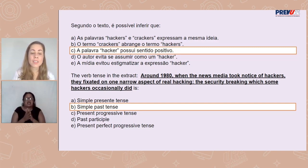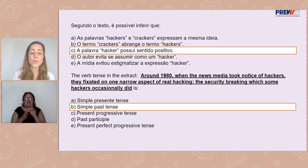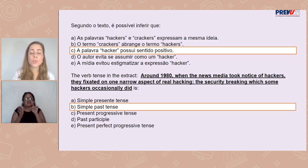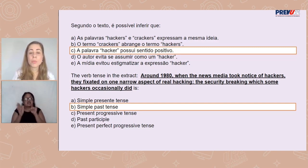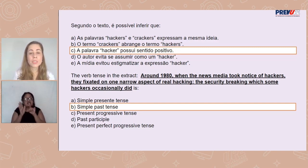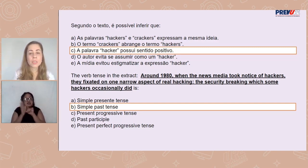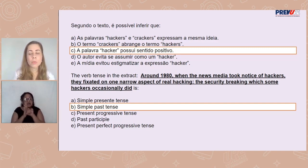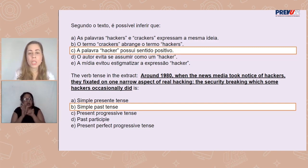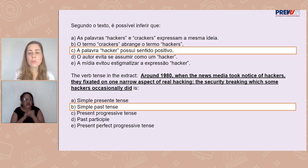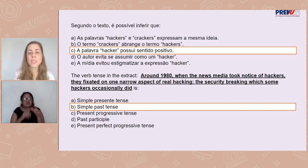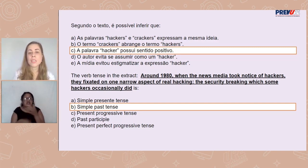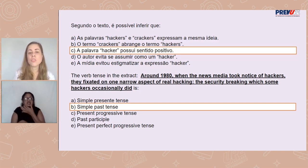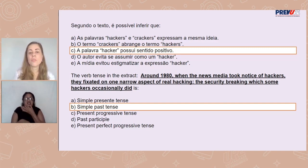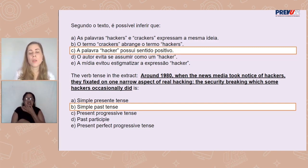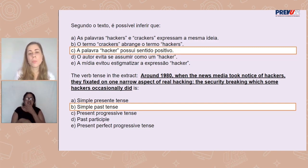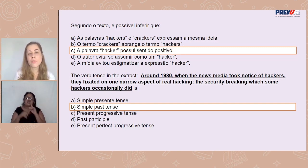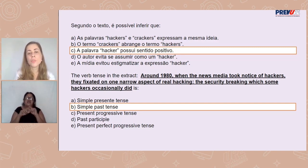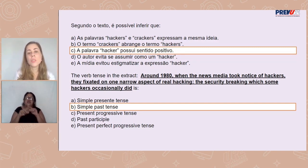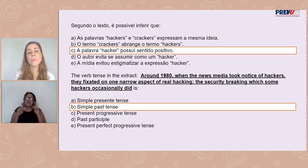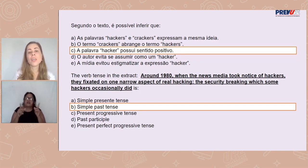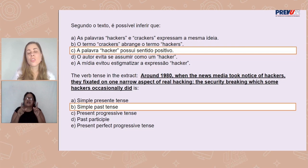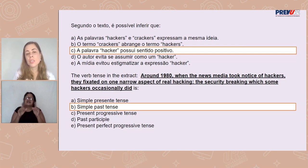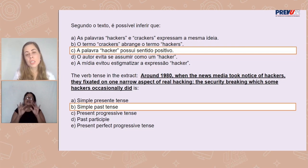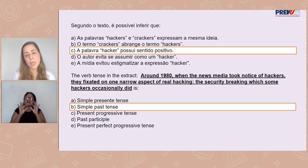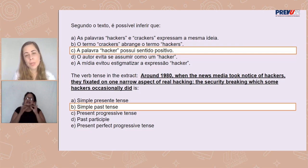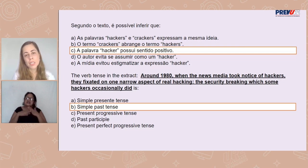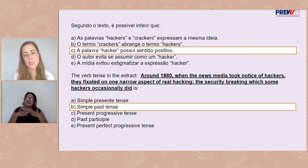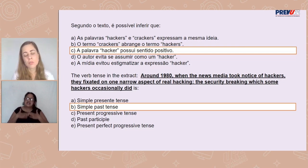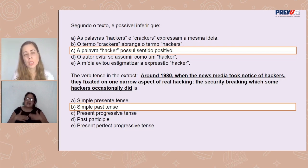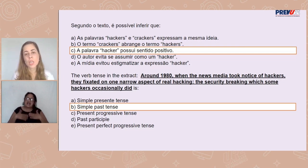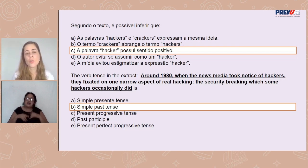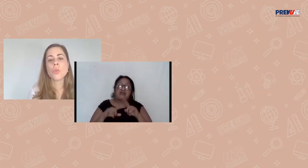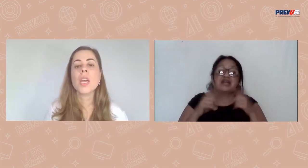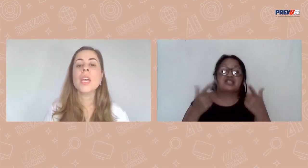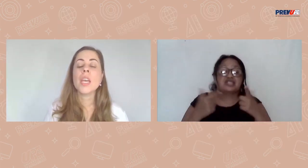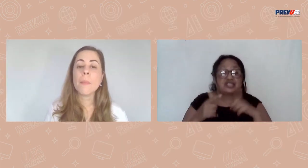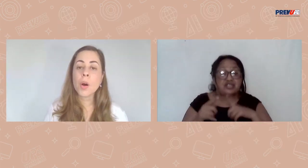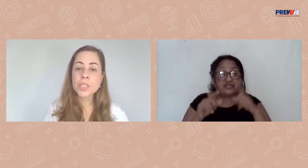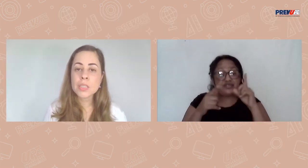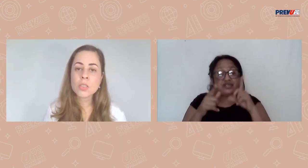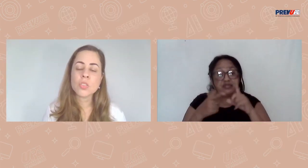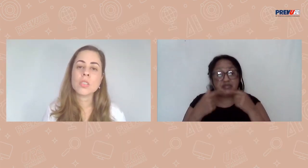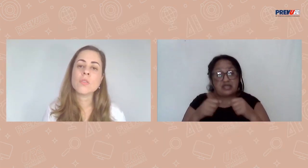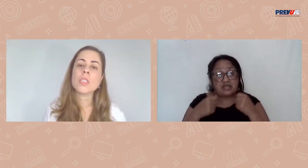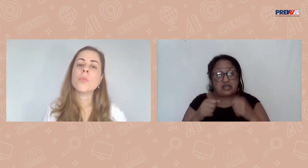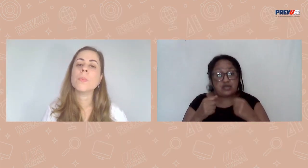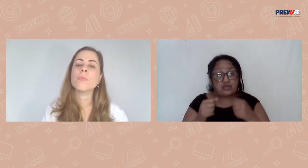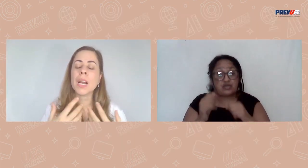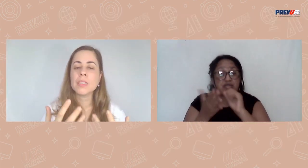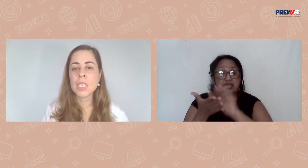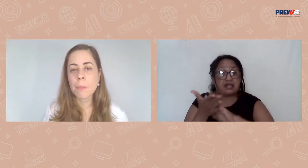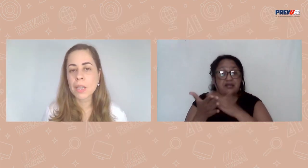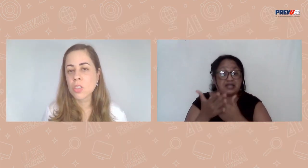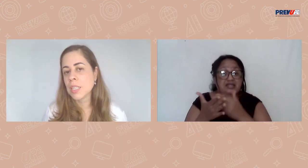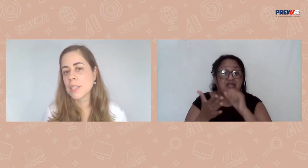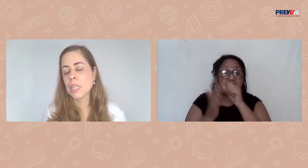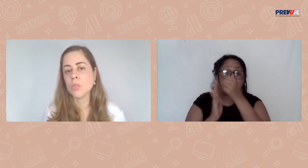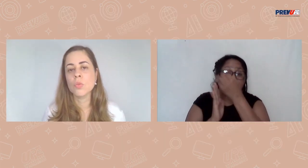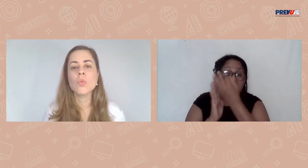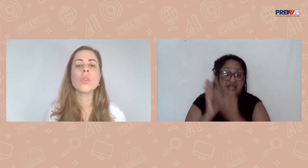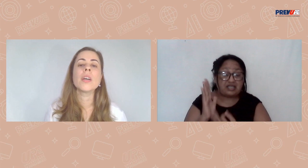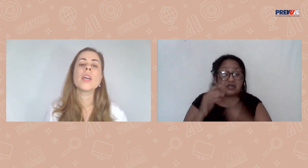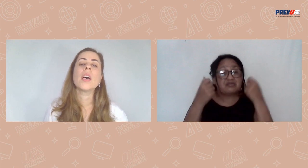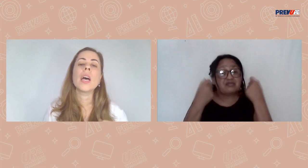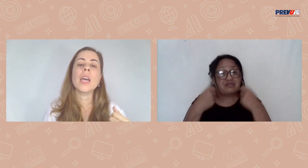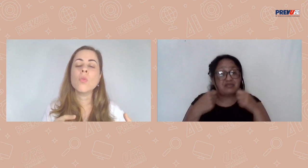inglês elas foram bem tranquilas mas elas tiveram um perfil de bastante interpretação de texto e é importante gente que vocês pratiquem bastante essa